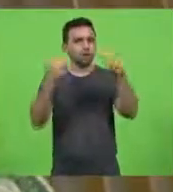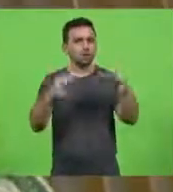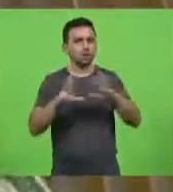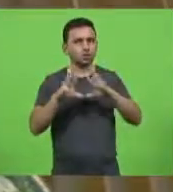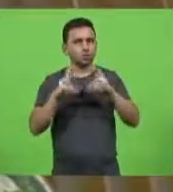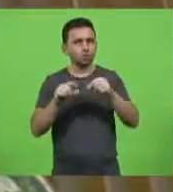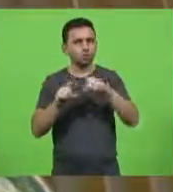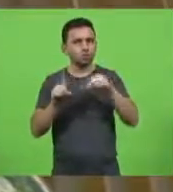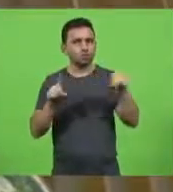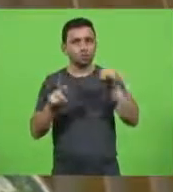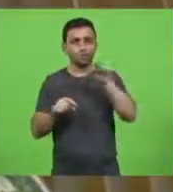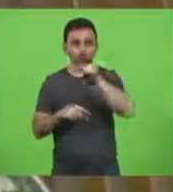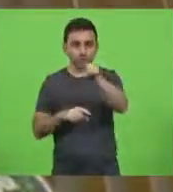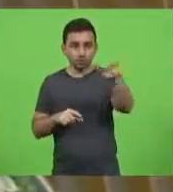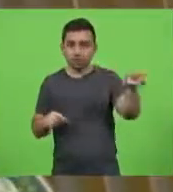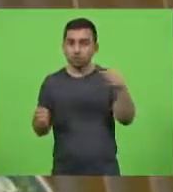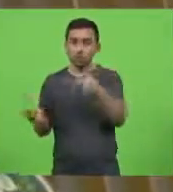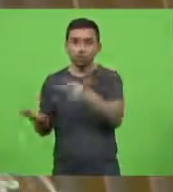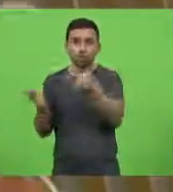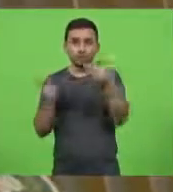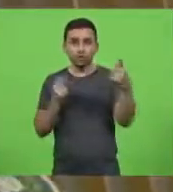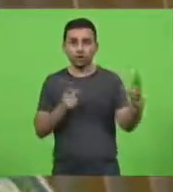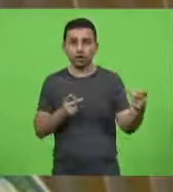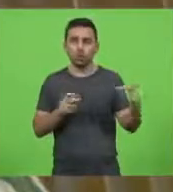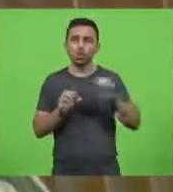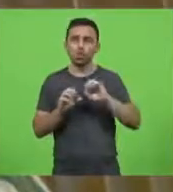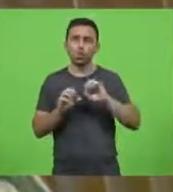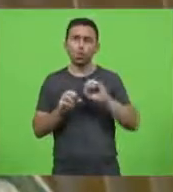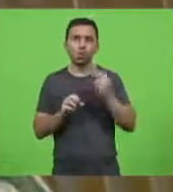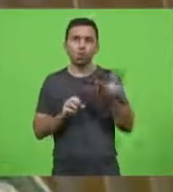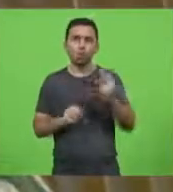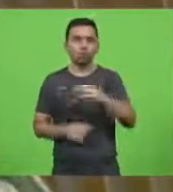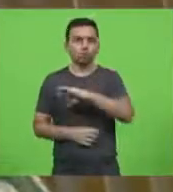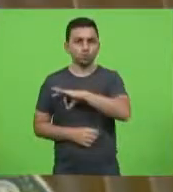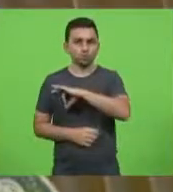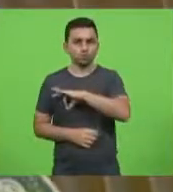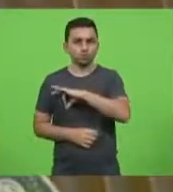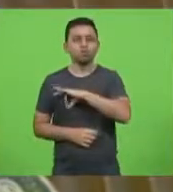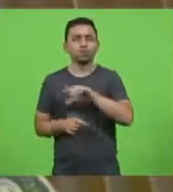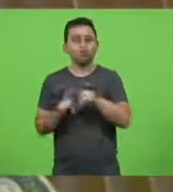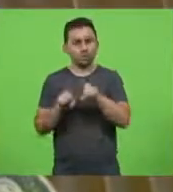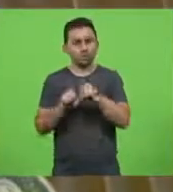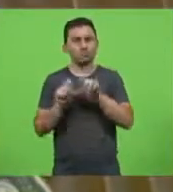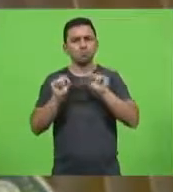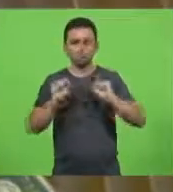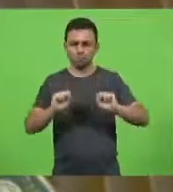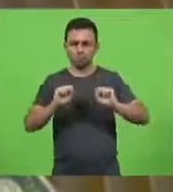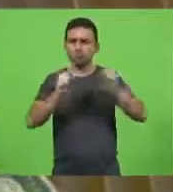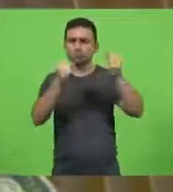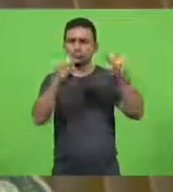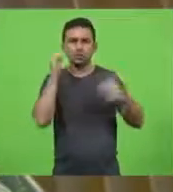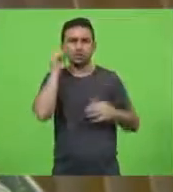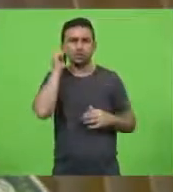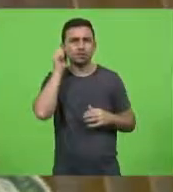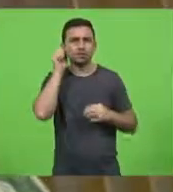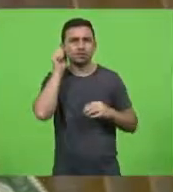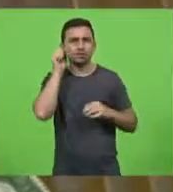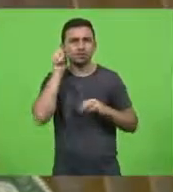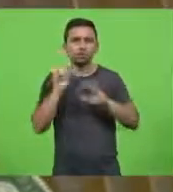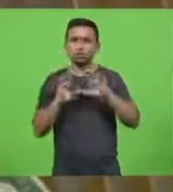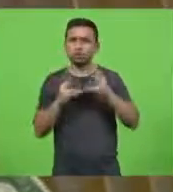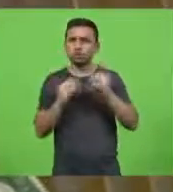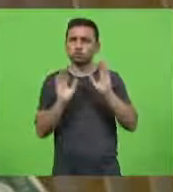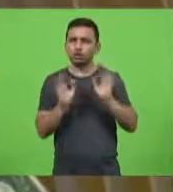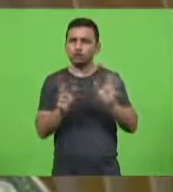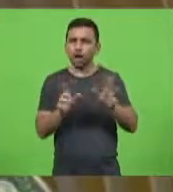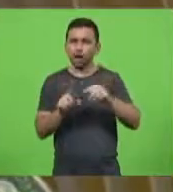que for convidado, né, ou a Polícia Militar, se for visitado por um dos senhores também. Esses indicadores estão ali previstos, eles não levam